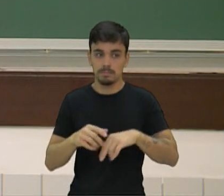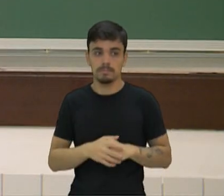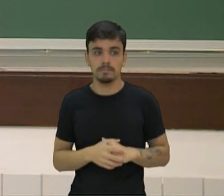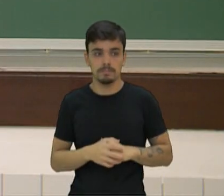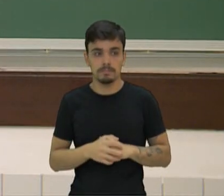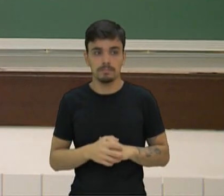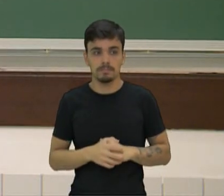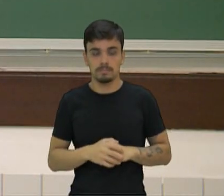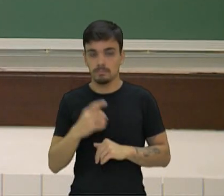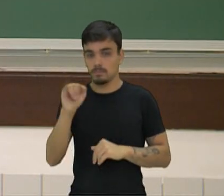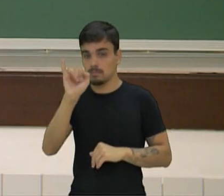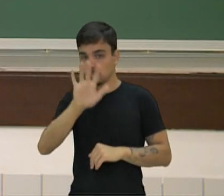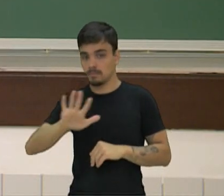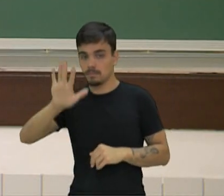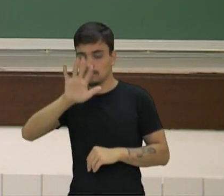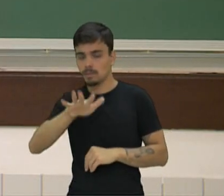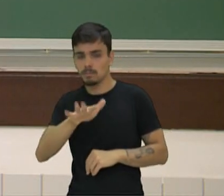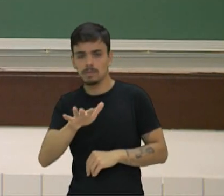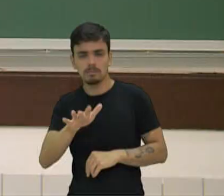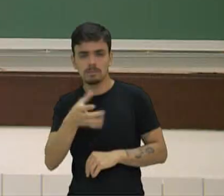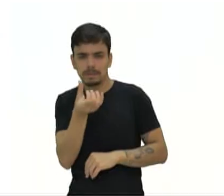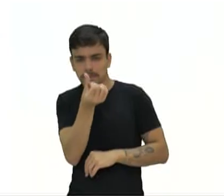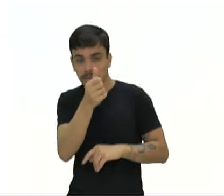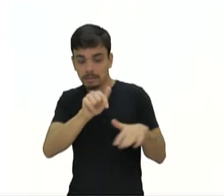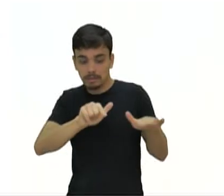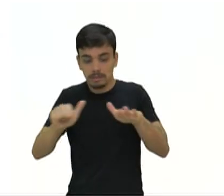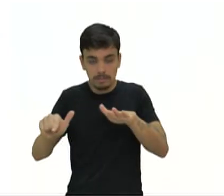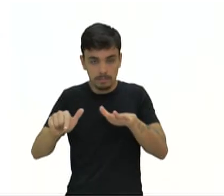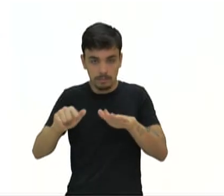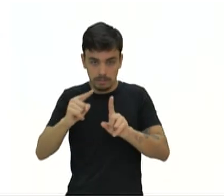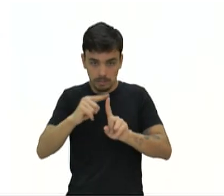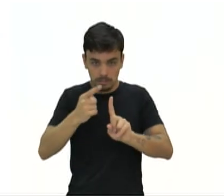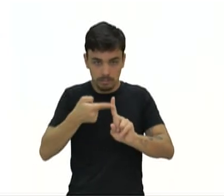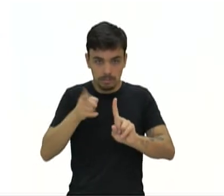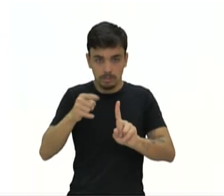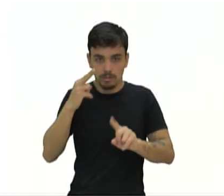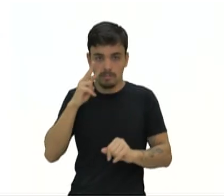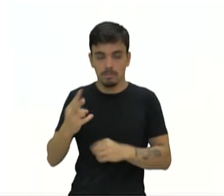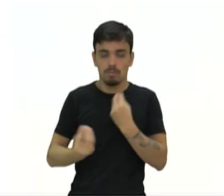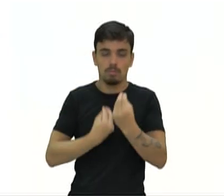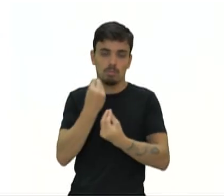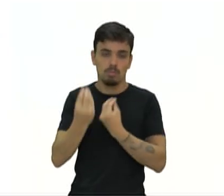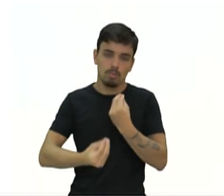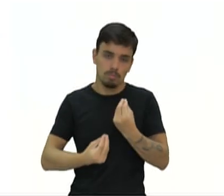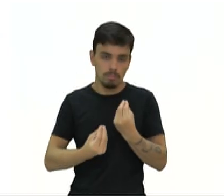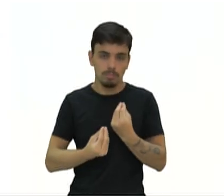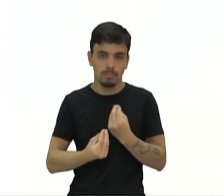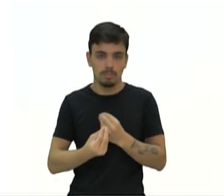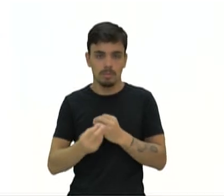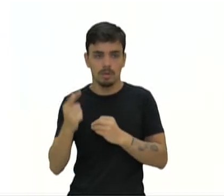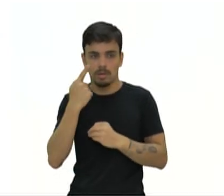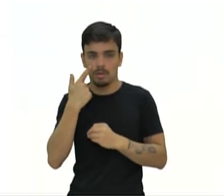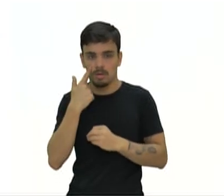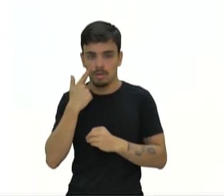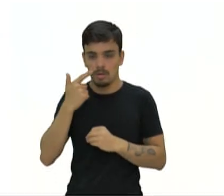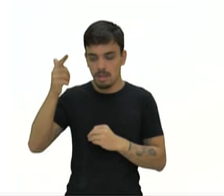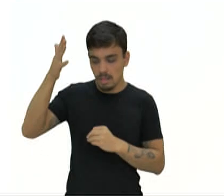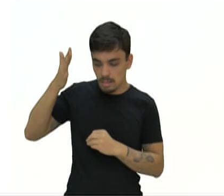Aqui uma ilustração mais ou menos da sexta semana, que é essa que a gente acabou de ver, né? Como seria olhando de lado esse